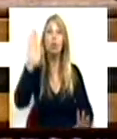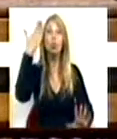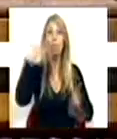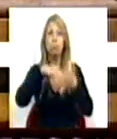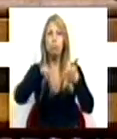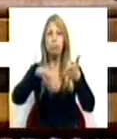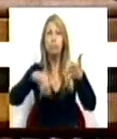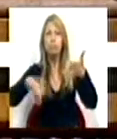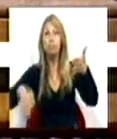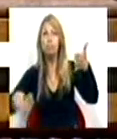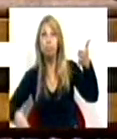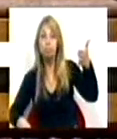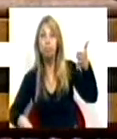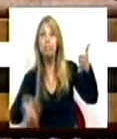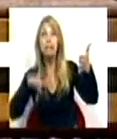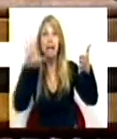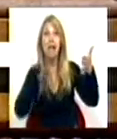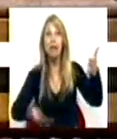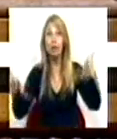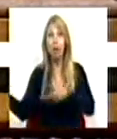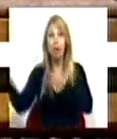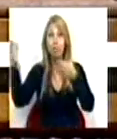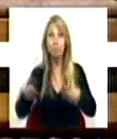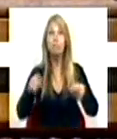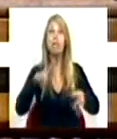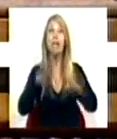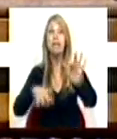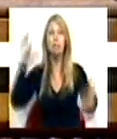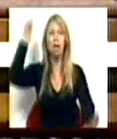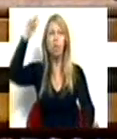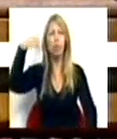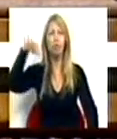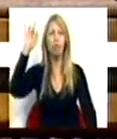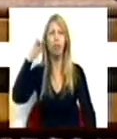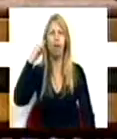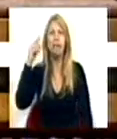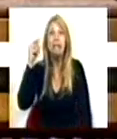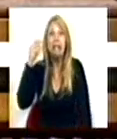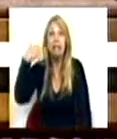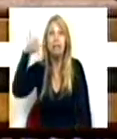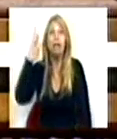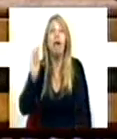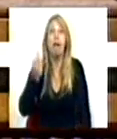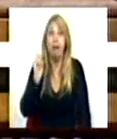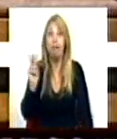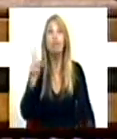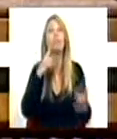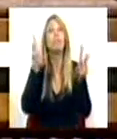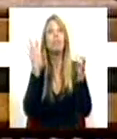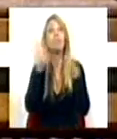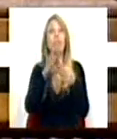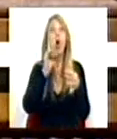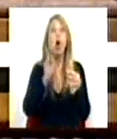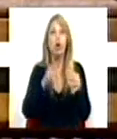deu entrada na Assembleia da República há 30 e muitos anos foi justamente sobre a poluição do